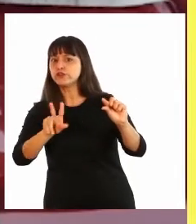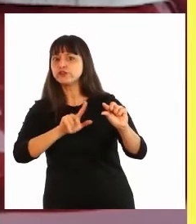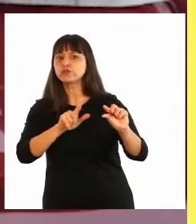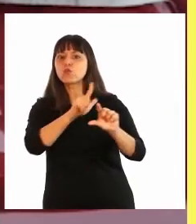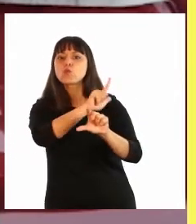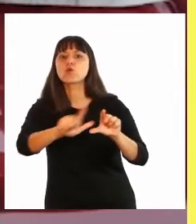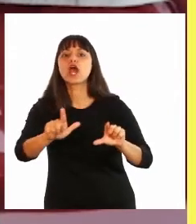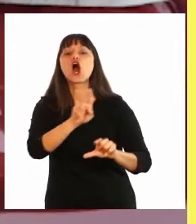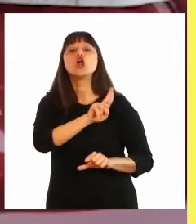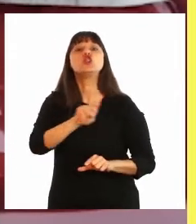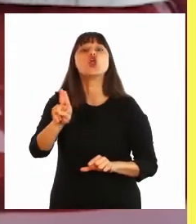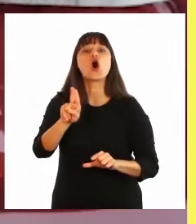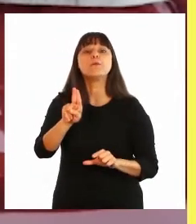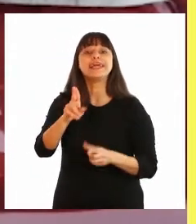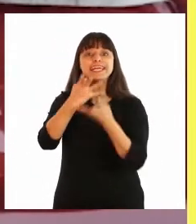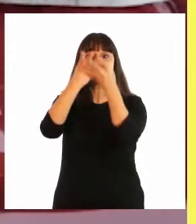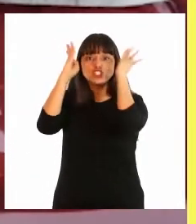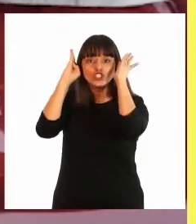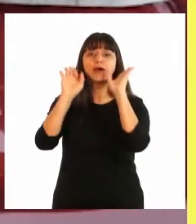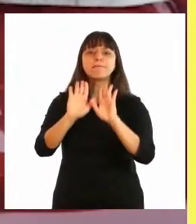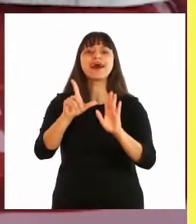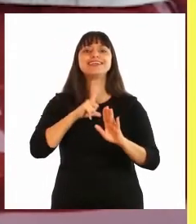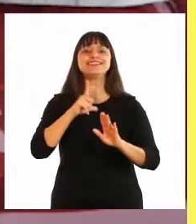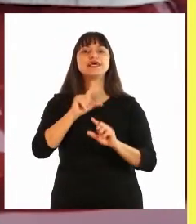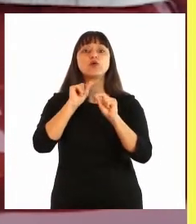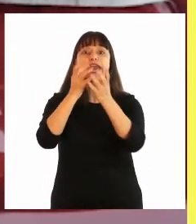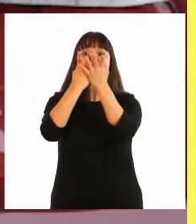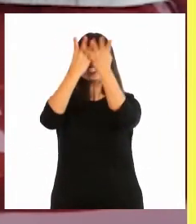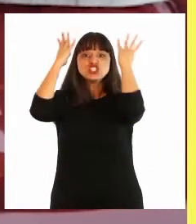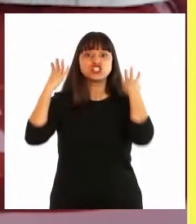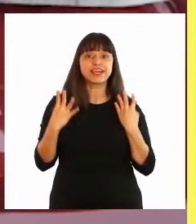dos Uaupés.